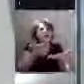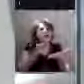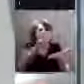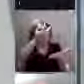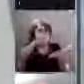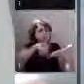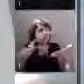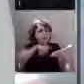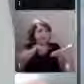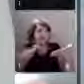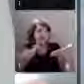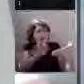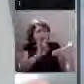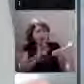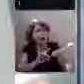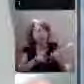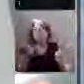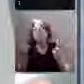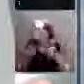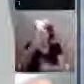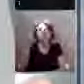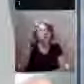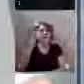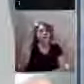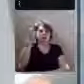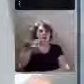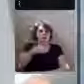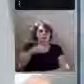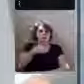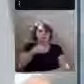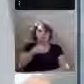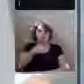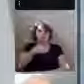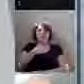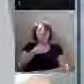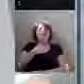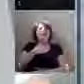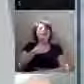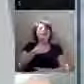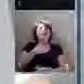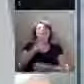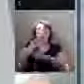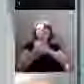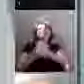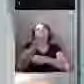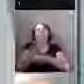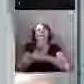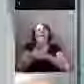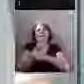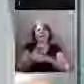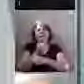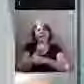eu estou é uma primeira experiência minha de fazer isso online. Então, ainda temos esse medo,